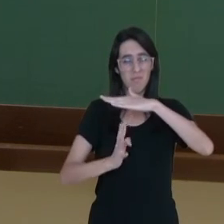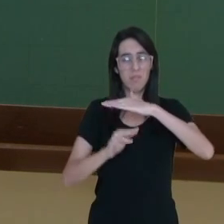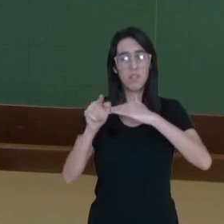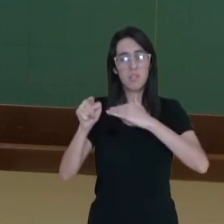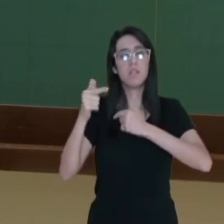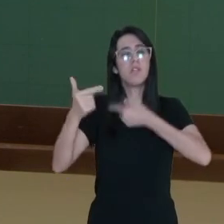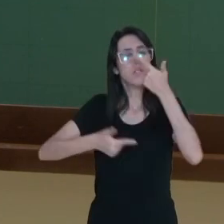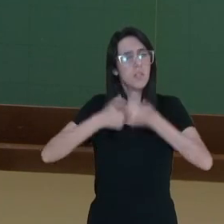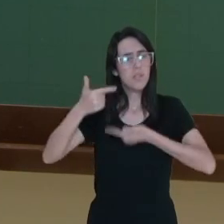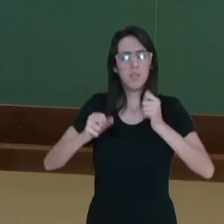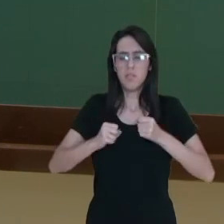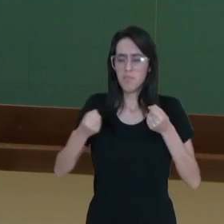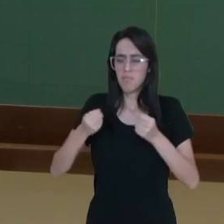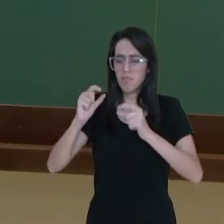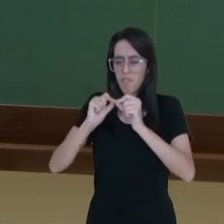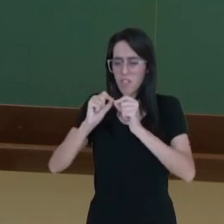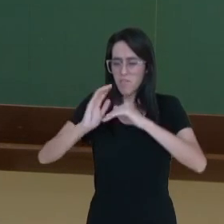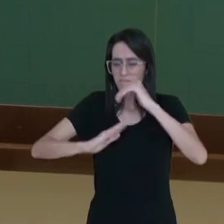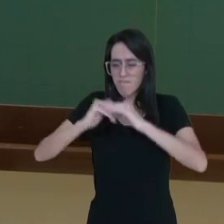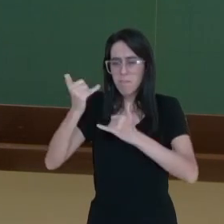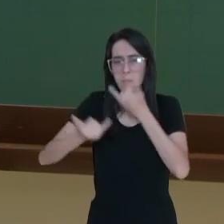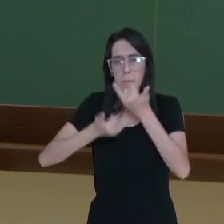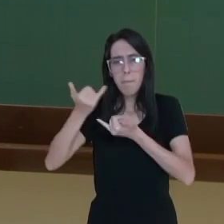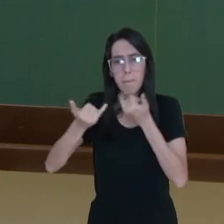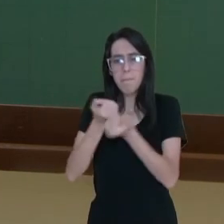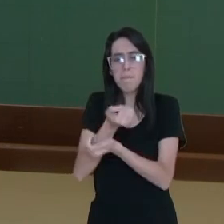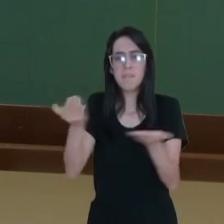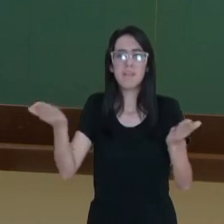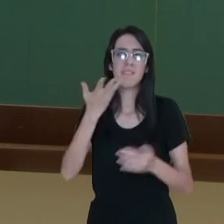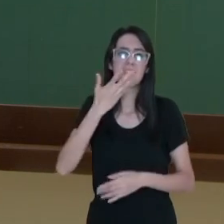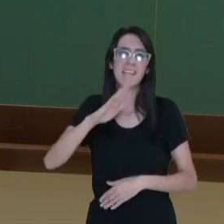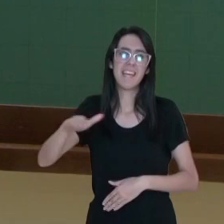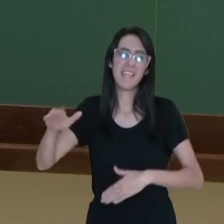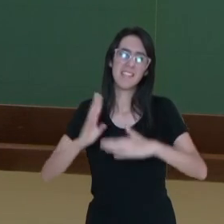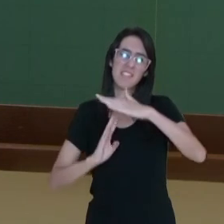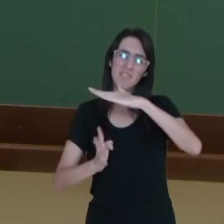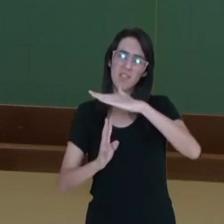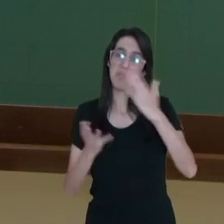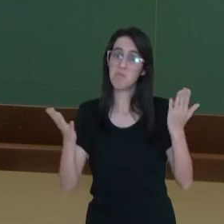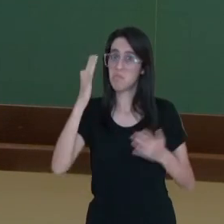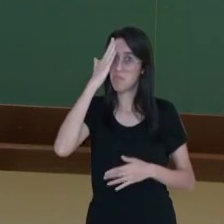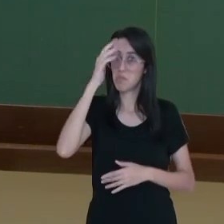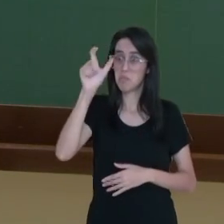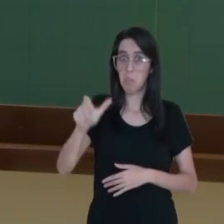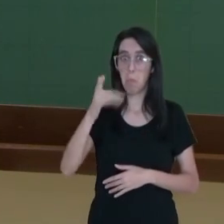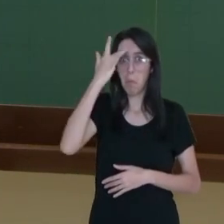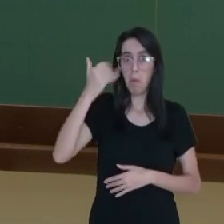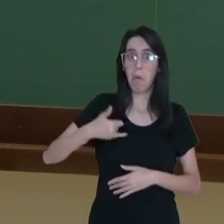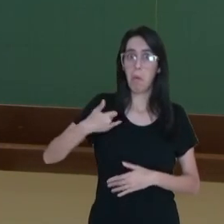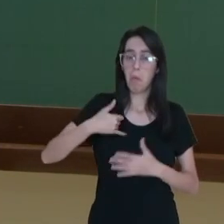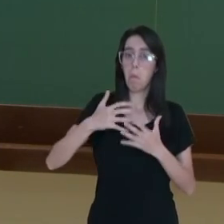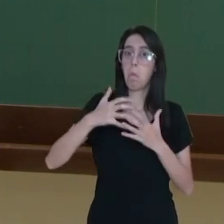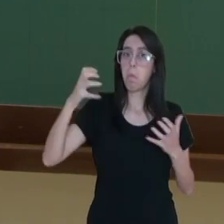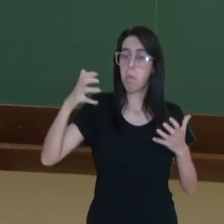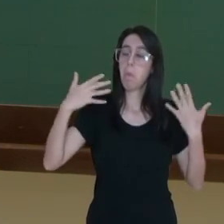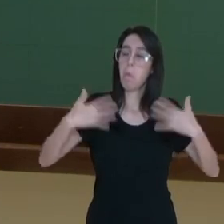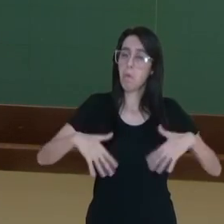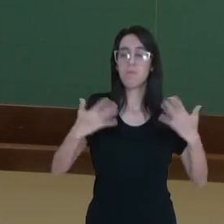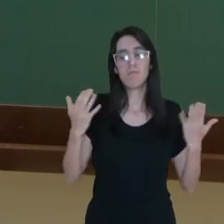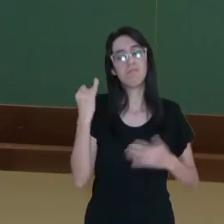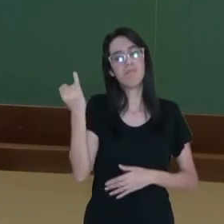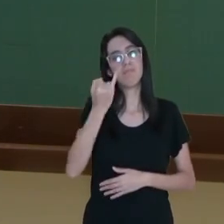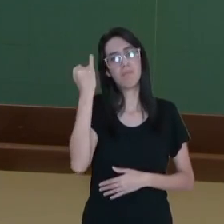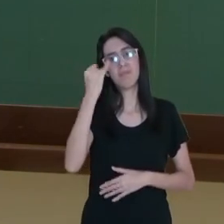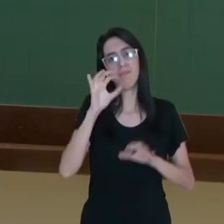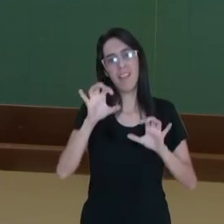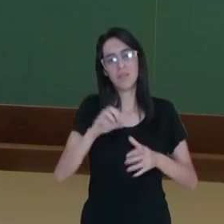dedica a fabricar brinquedos para as crianças refugiadas, né? Uma pessoa já de idade. Então, é um fato importante, por isso virou